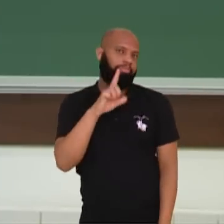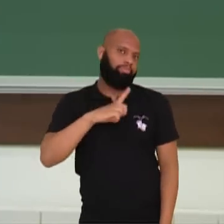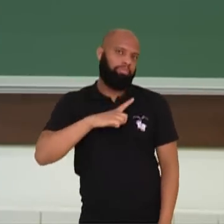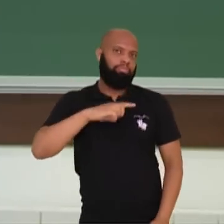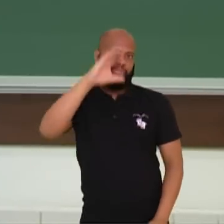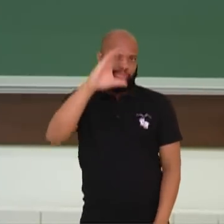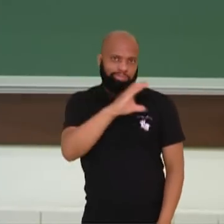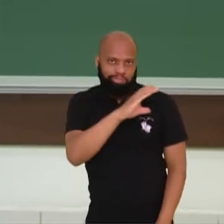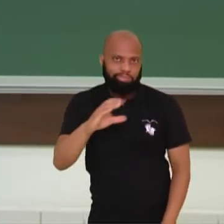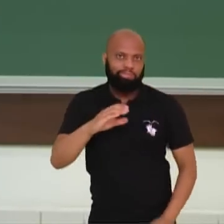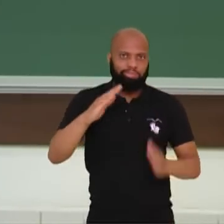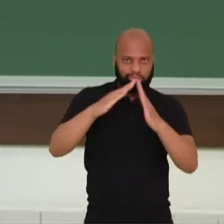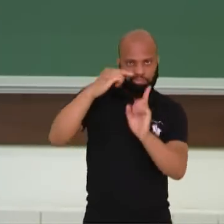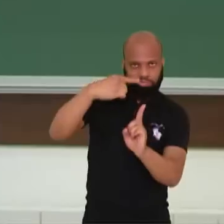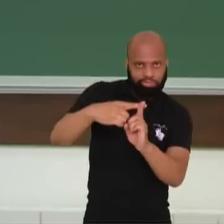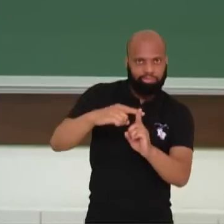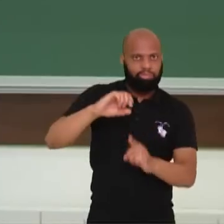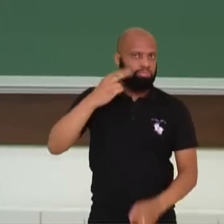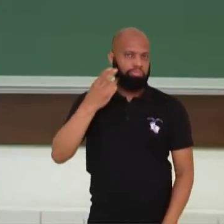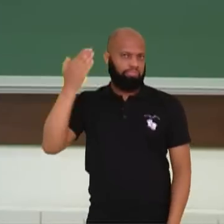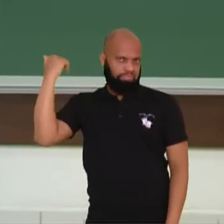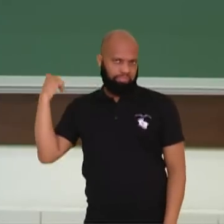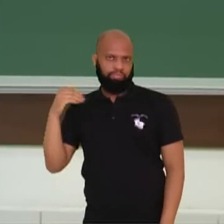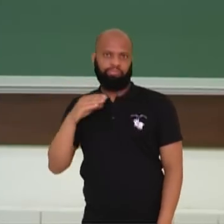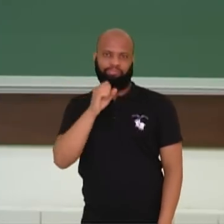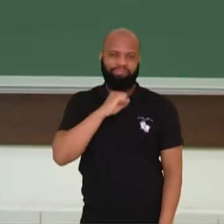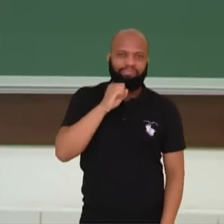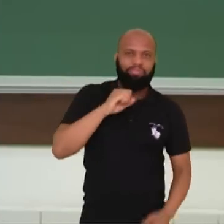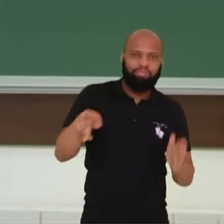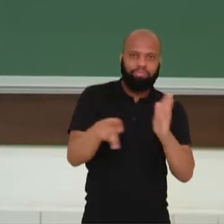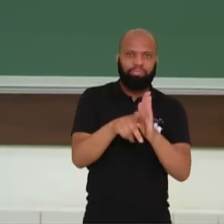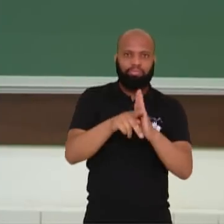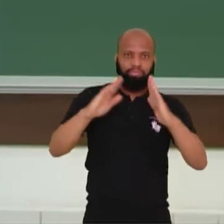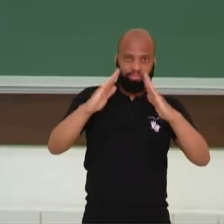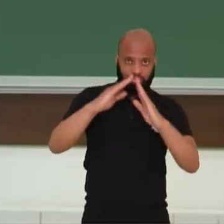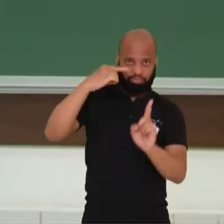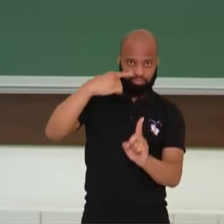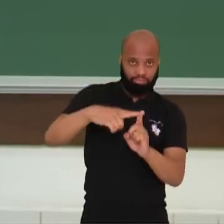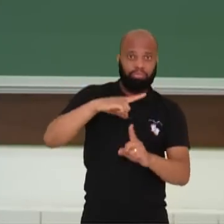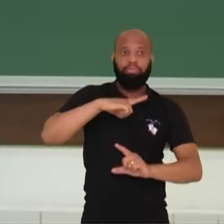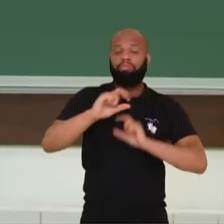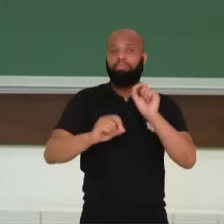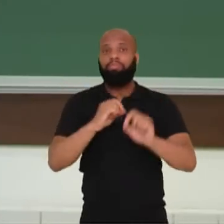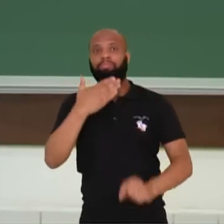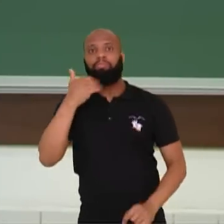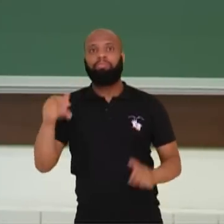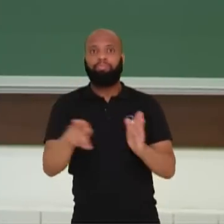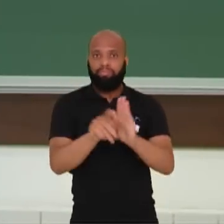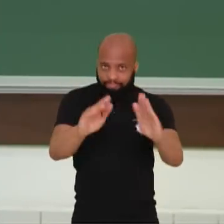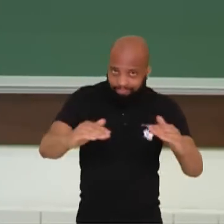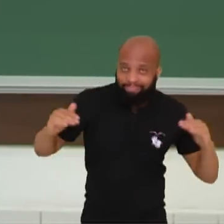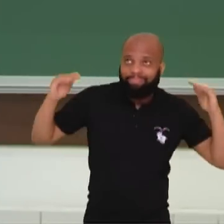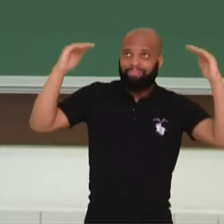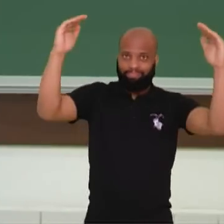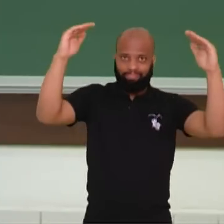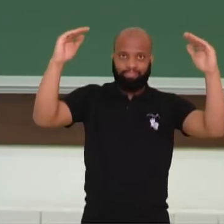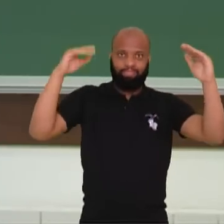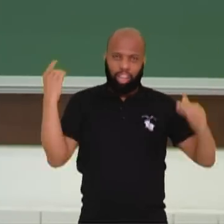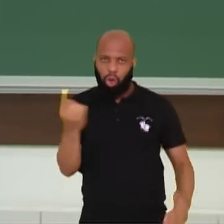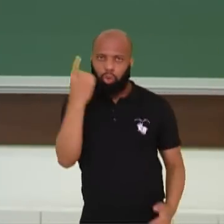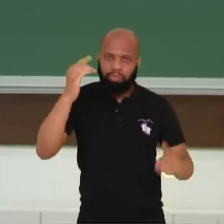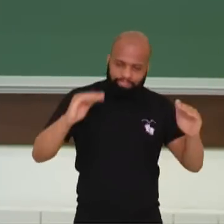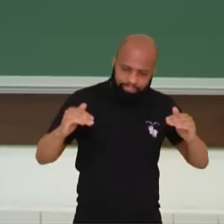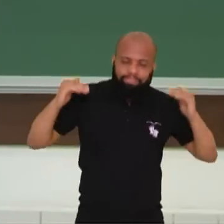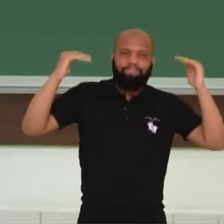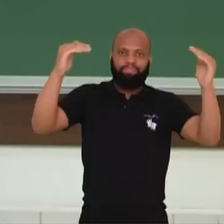catedral ou se tem uma paróquia mais antiga, ela preferencialmente era localizada num ponto mais elevado, como é a